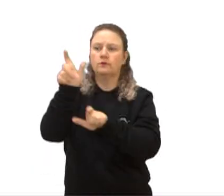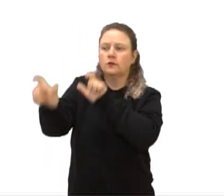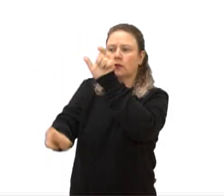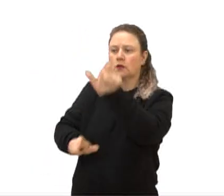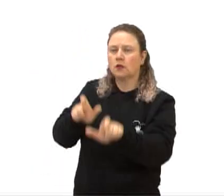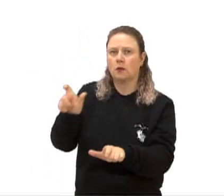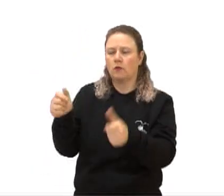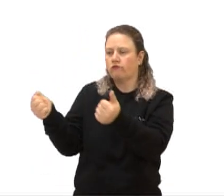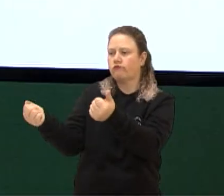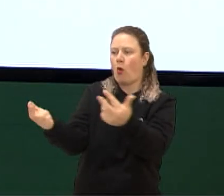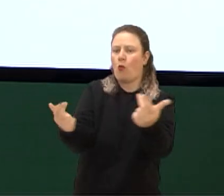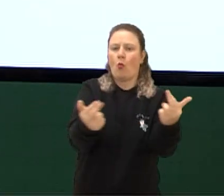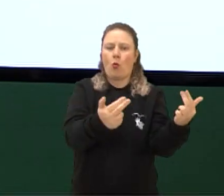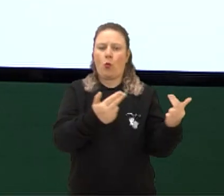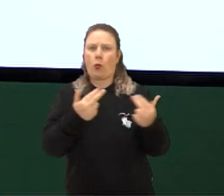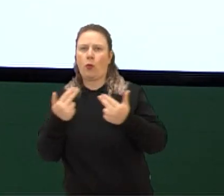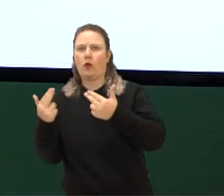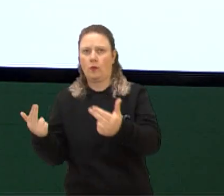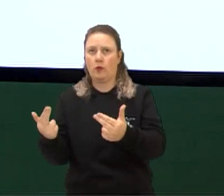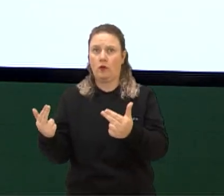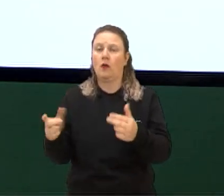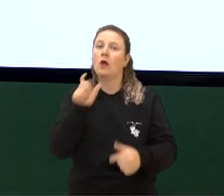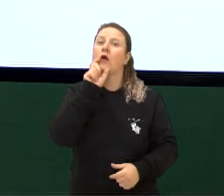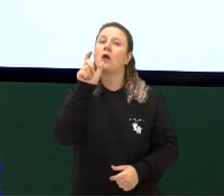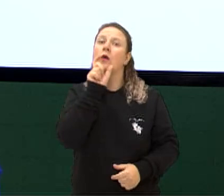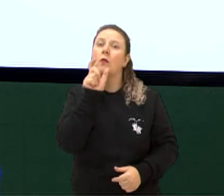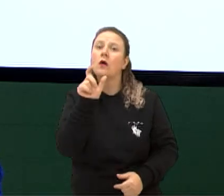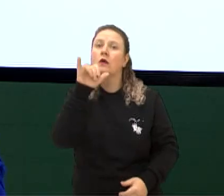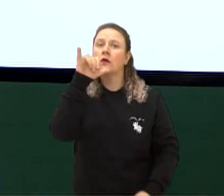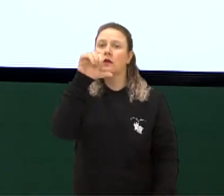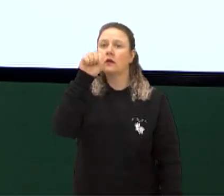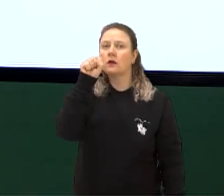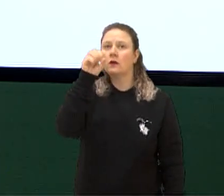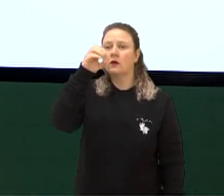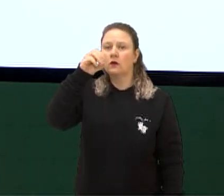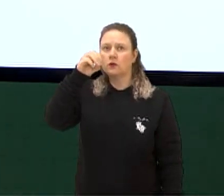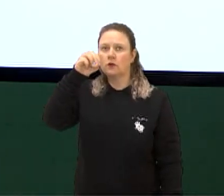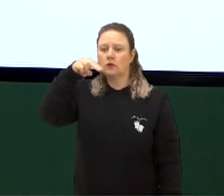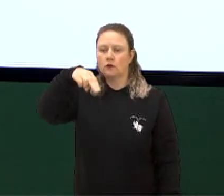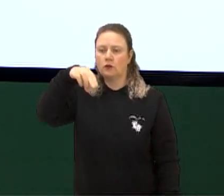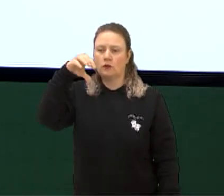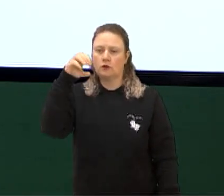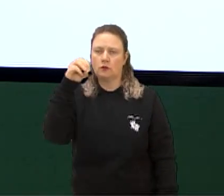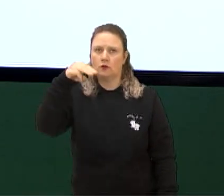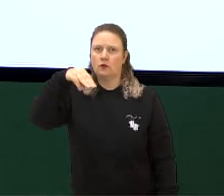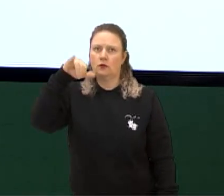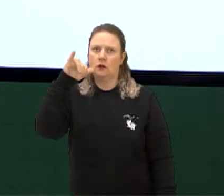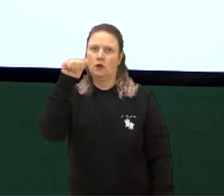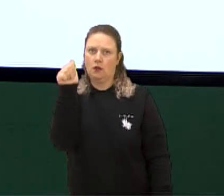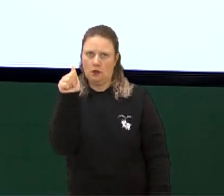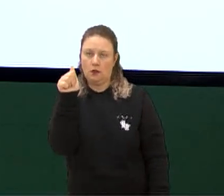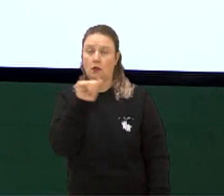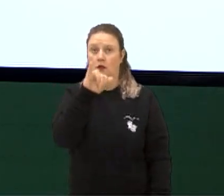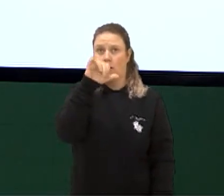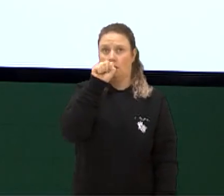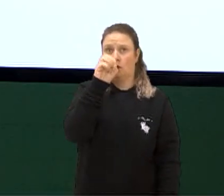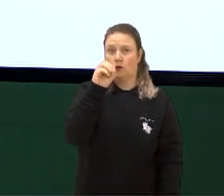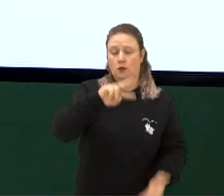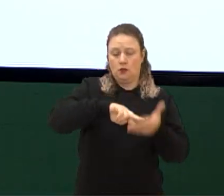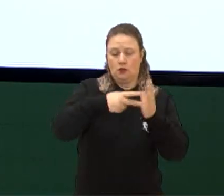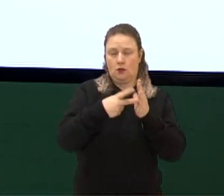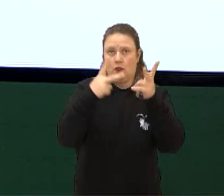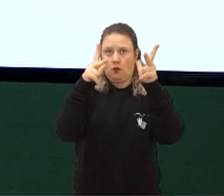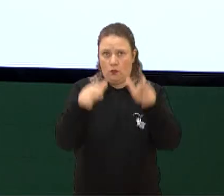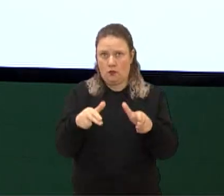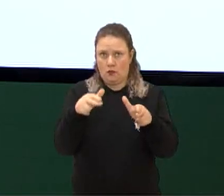A palavra grega que significa isso é isonomia. Iso, professor, que significa igual, e nomia,